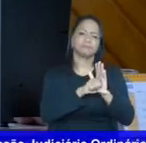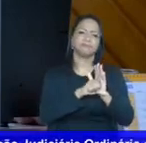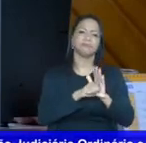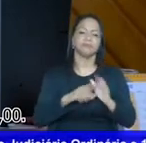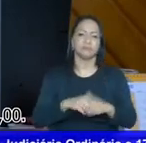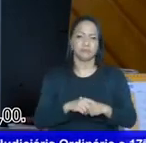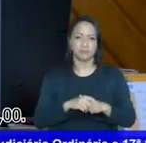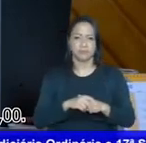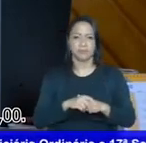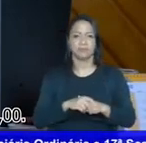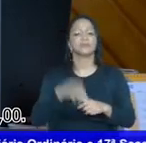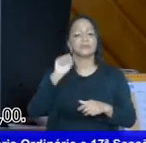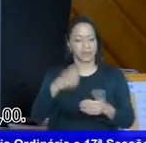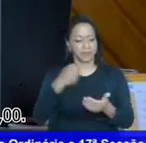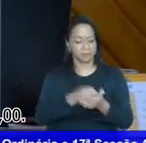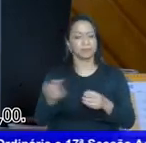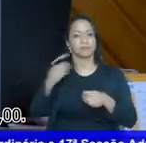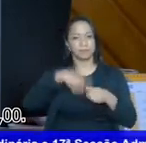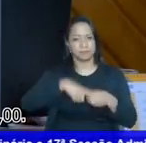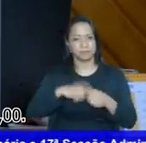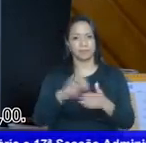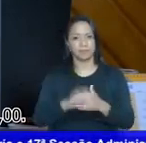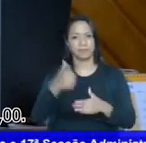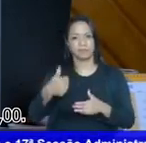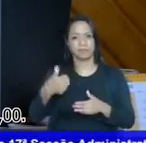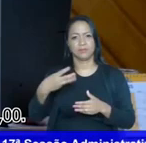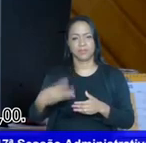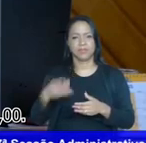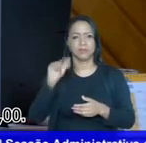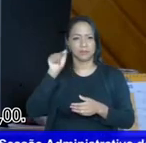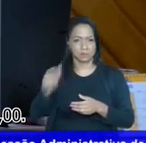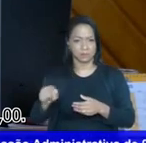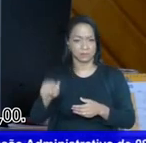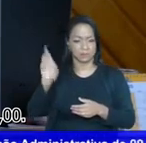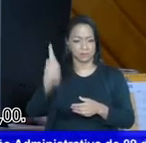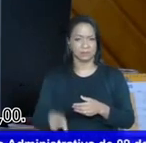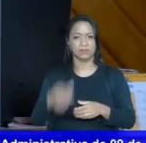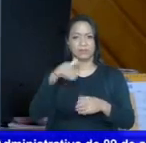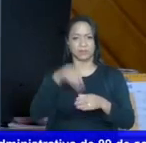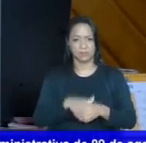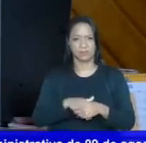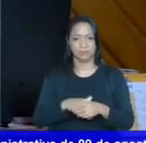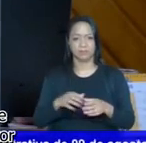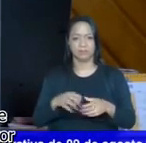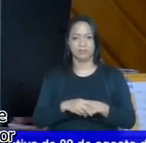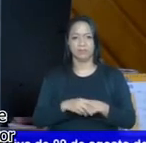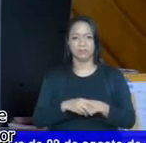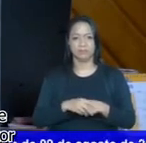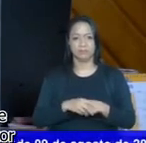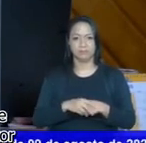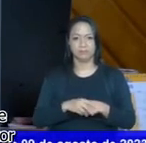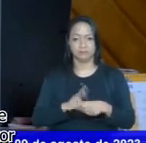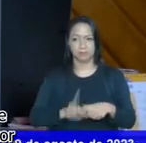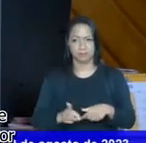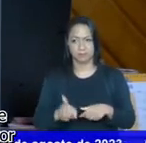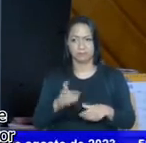ônus. E assim existe o dever de devolução dos R$ 13.000, motivo pelo qual assim voto nesse sentido. Prosseguindo no segundo